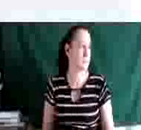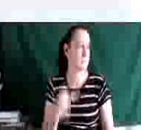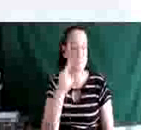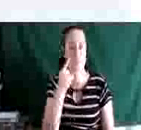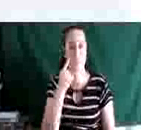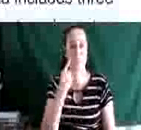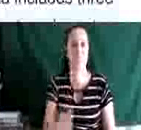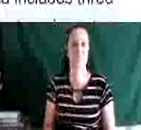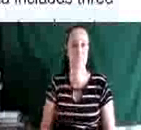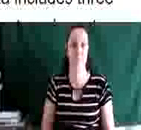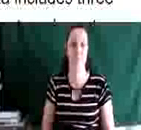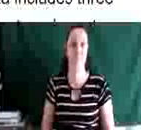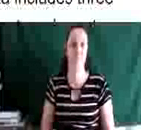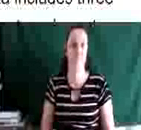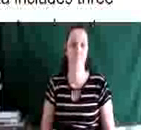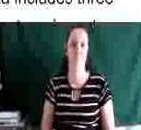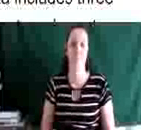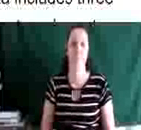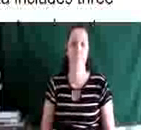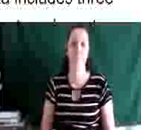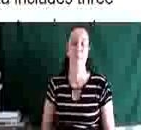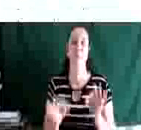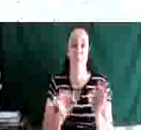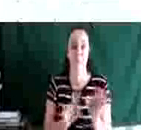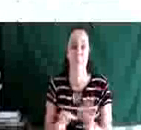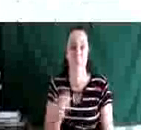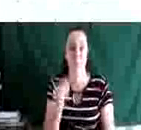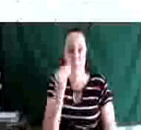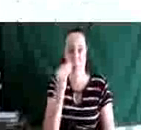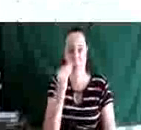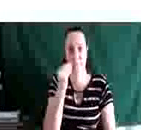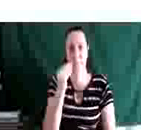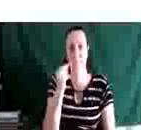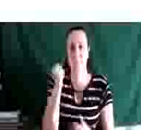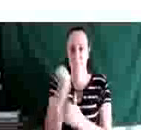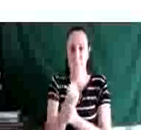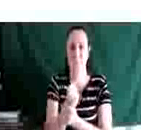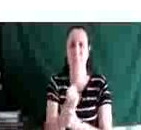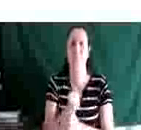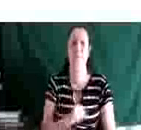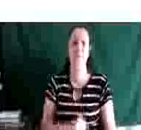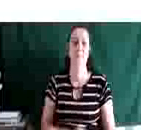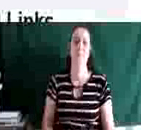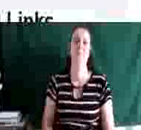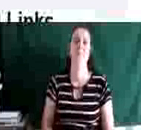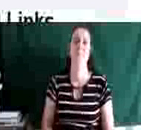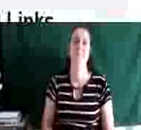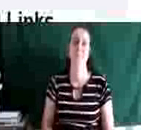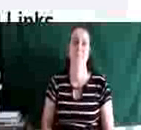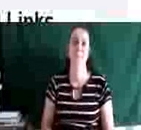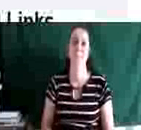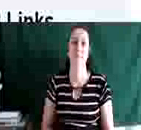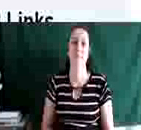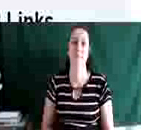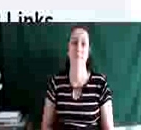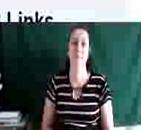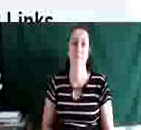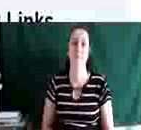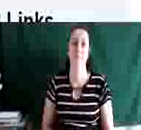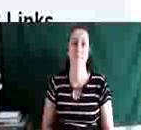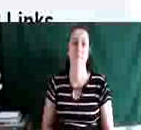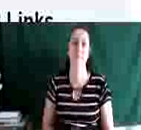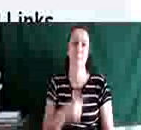também explorações de rede sem fio. Basicamente, isso aqui são as etapas de um pentest, tá? Depois também, eu coloquei aqui